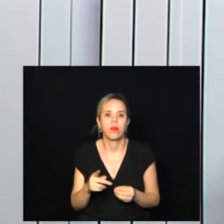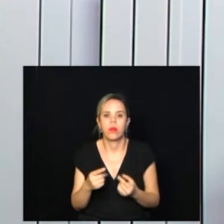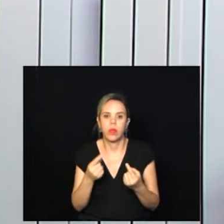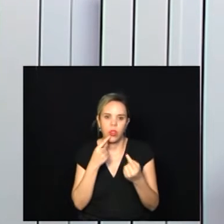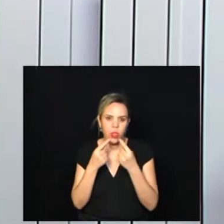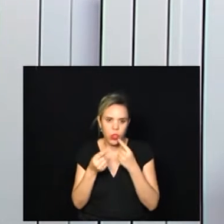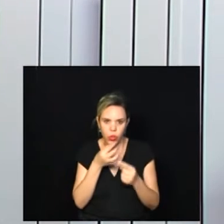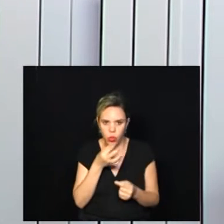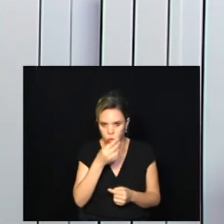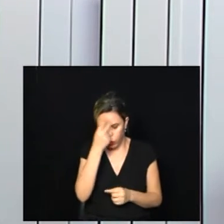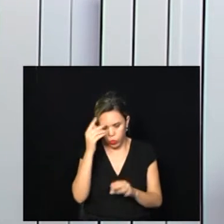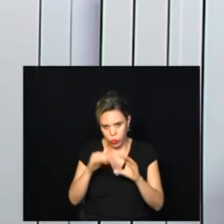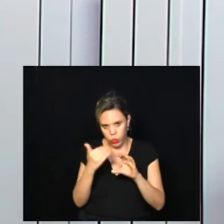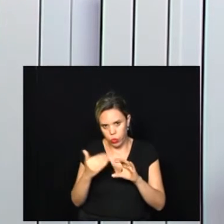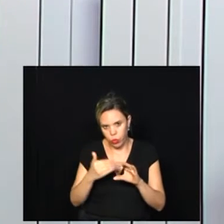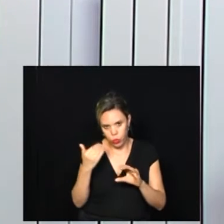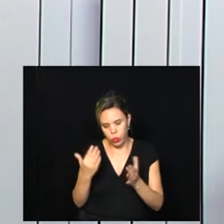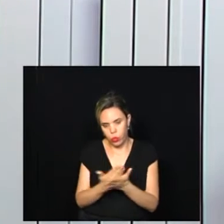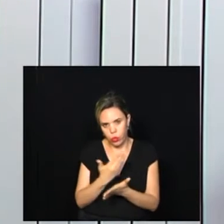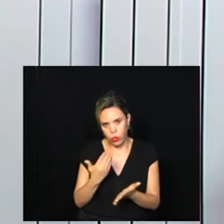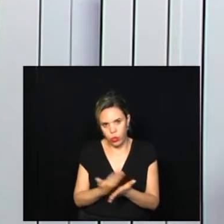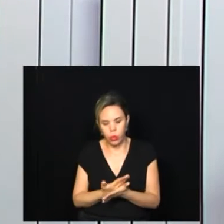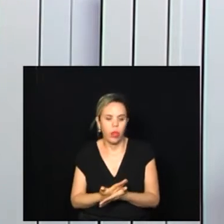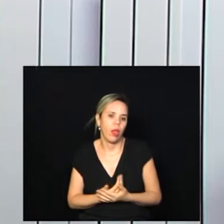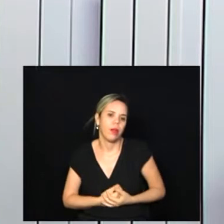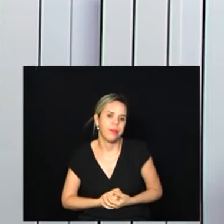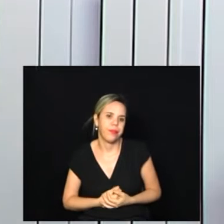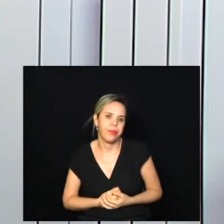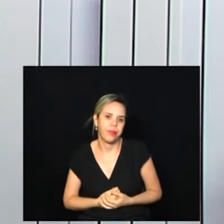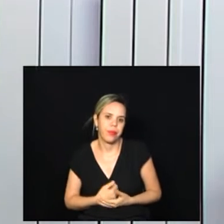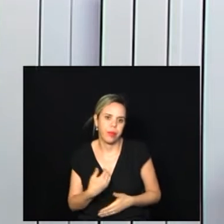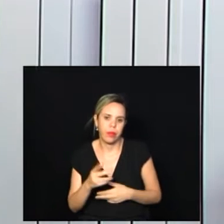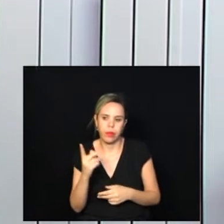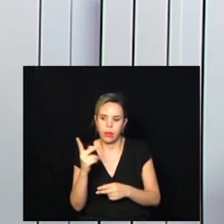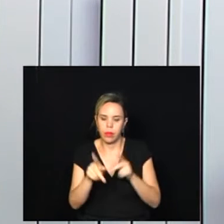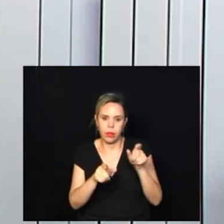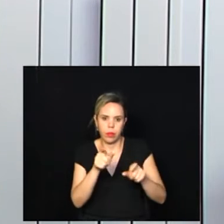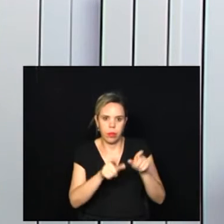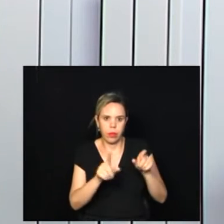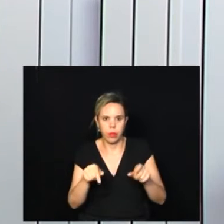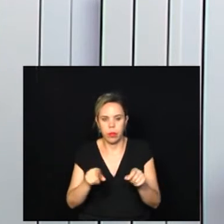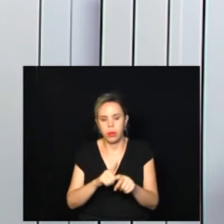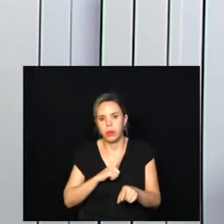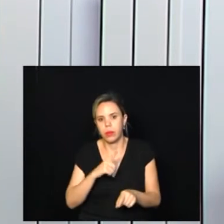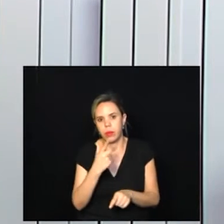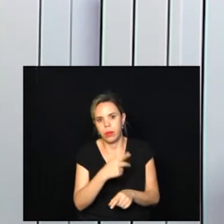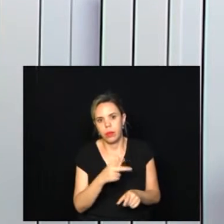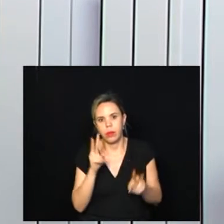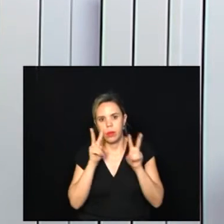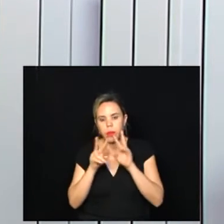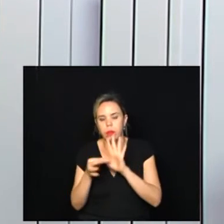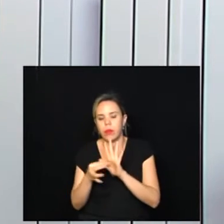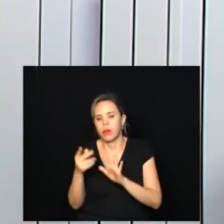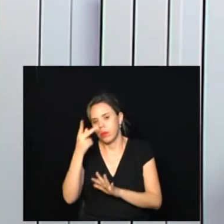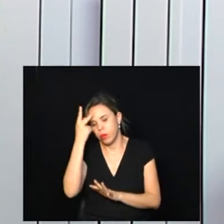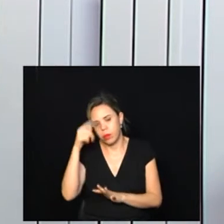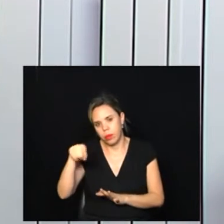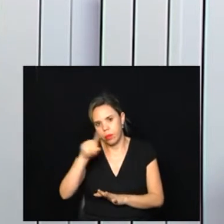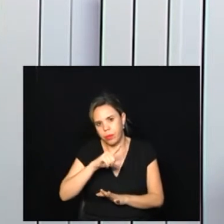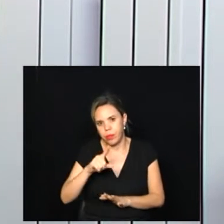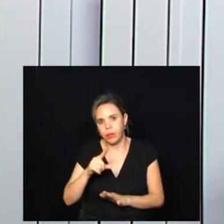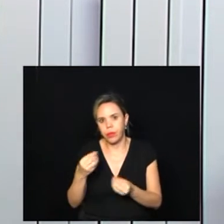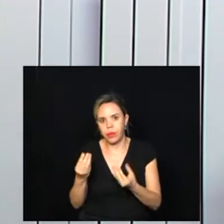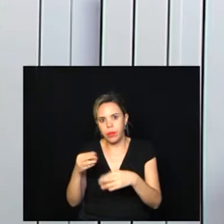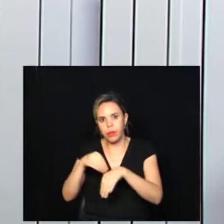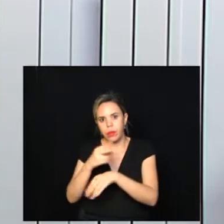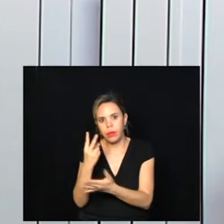feedback que você tem recebido do livro? E cada pessoa, ela vai ter uma visão, as pessoas estão te